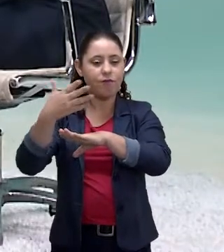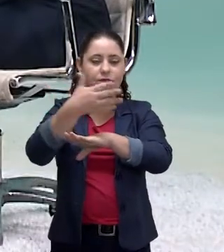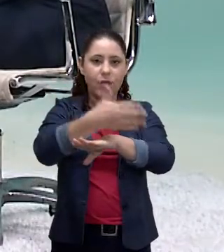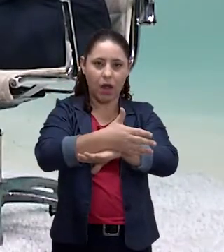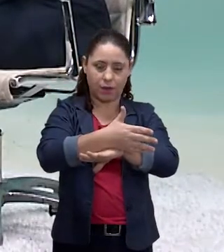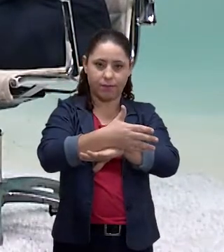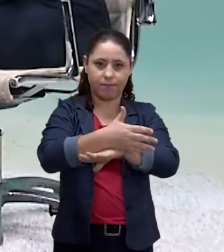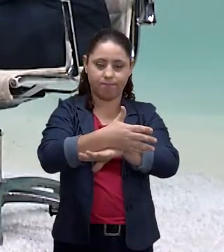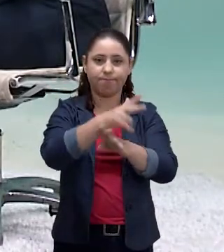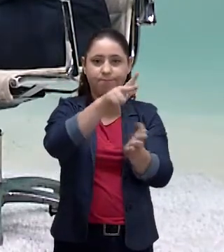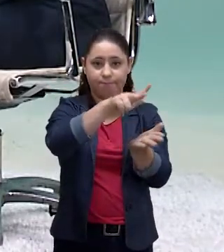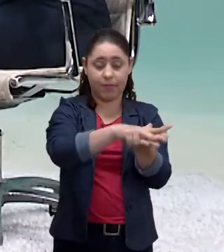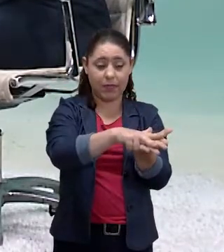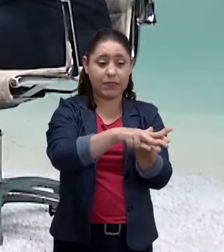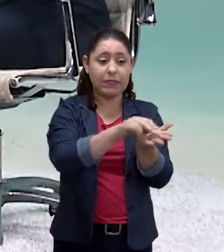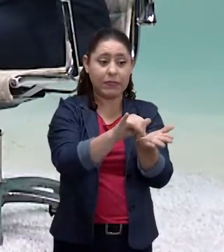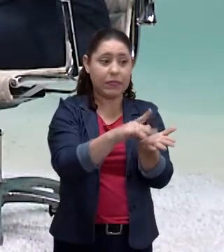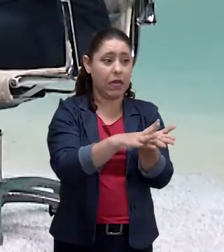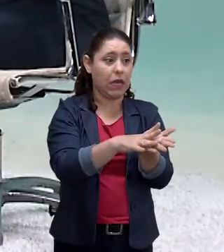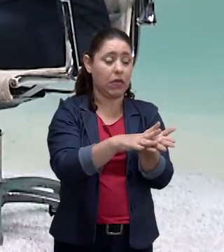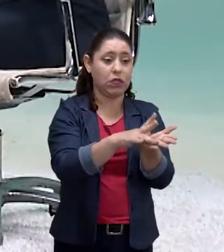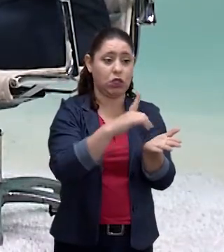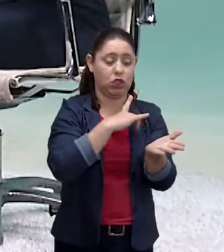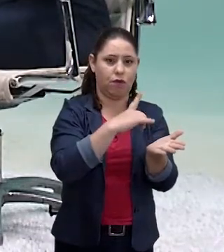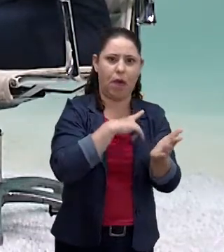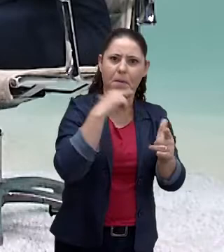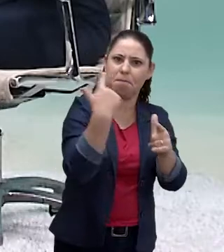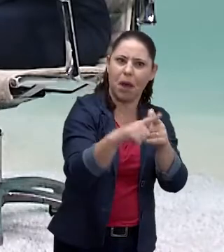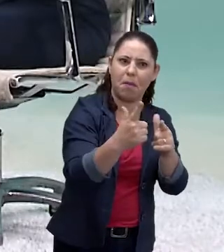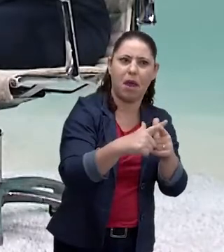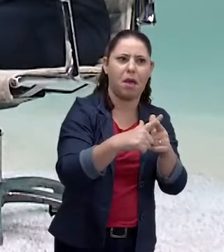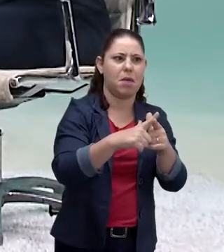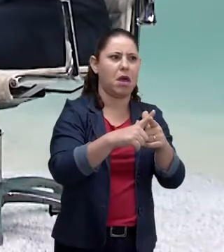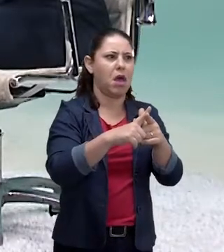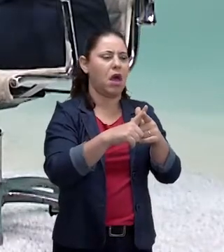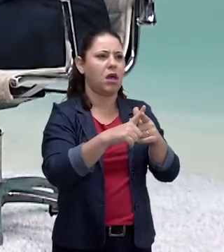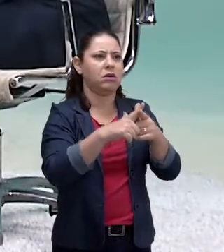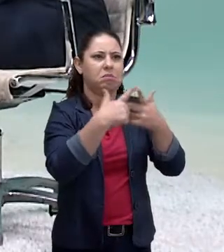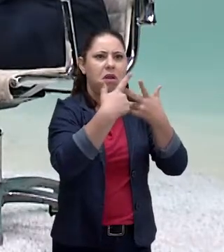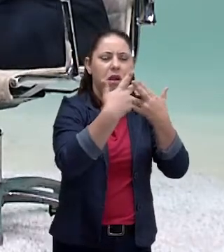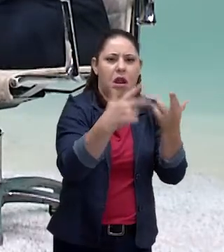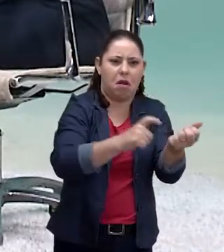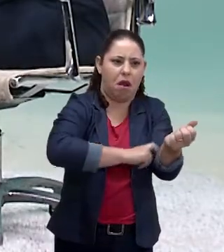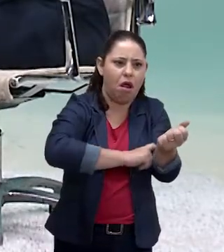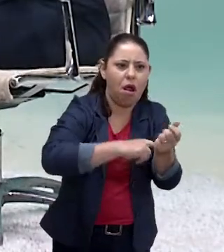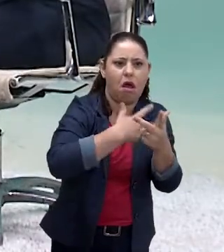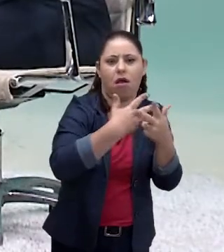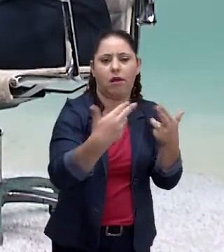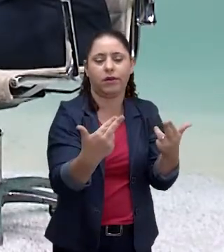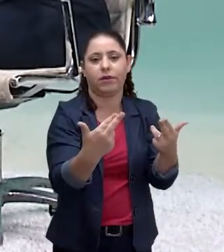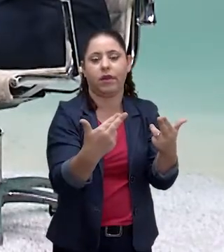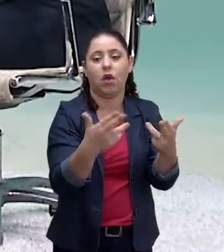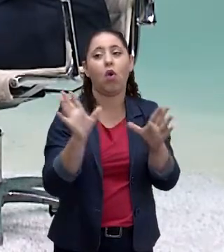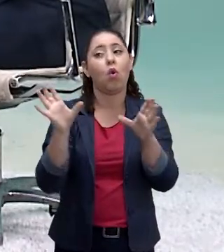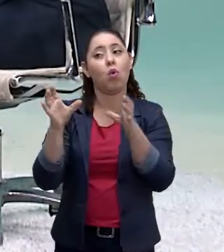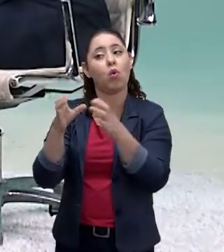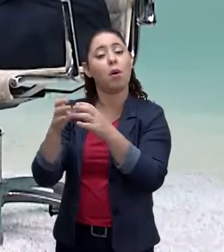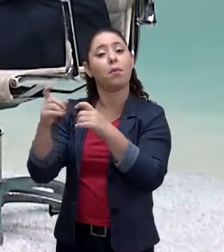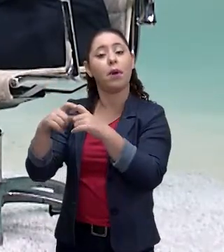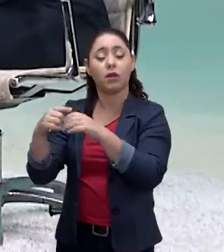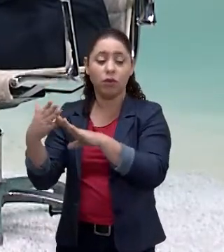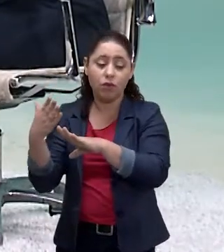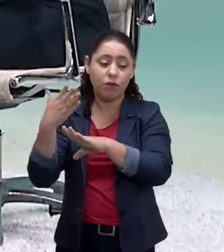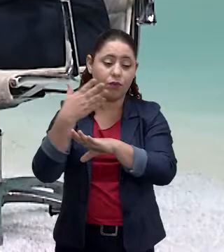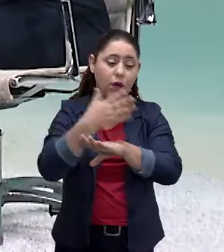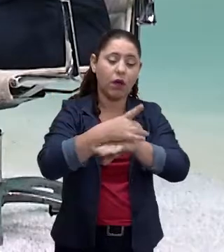esse paciente. Se ele estiver em surto, em situação grave, é possível que vá um médico junto da equipe para